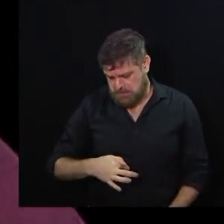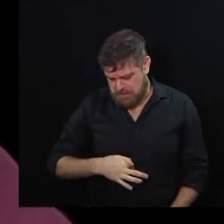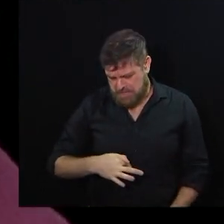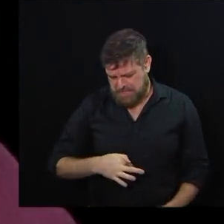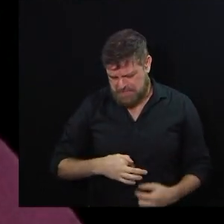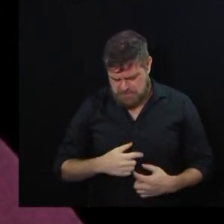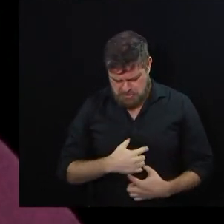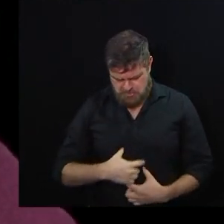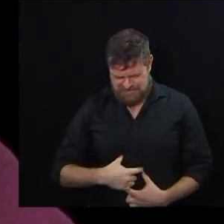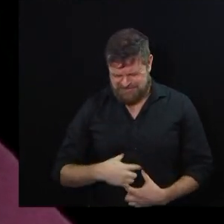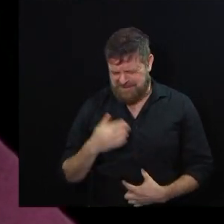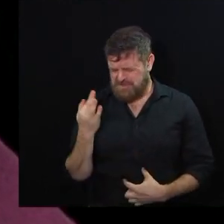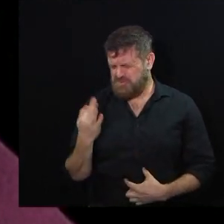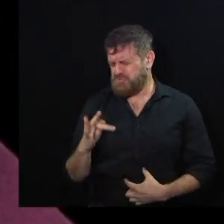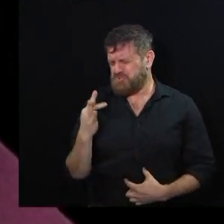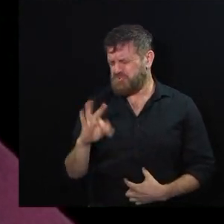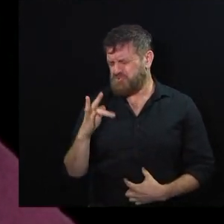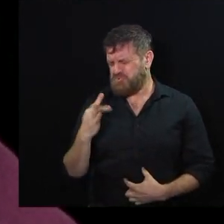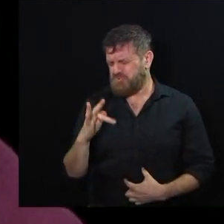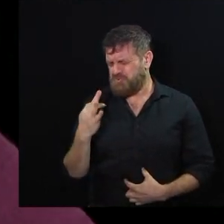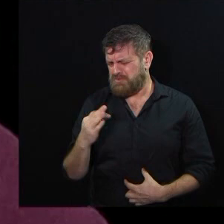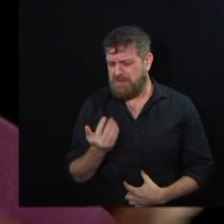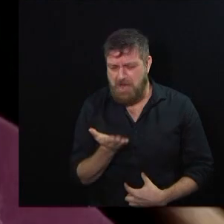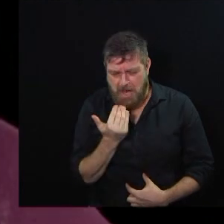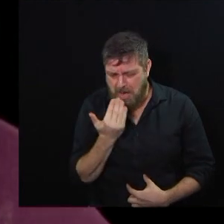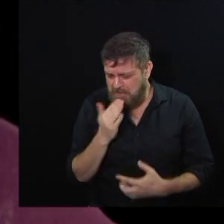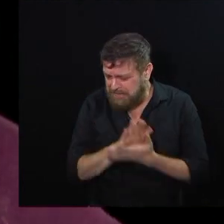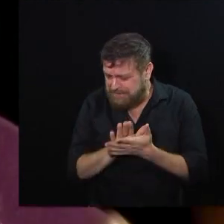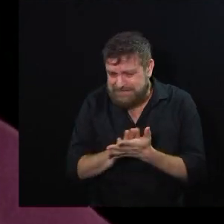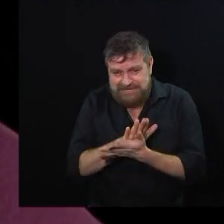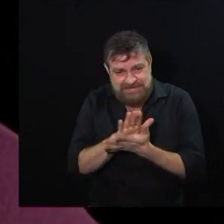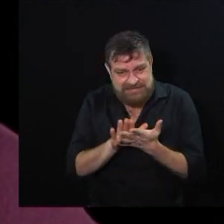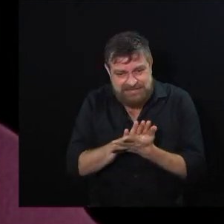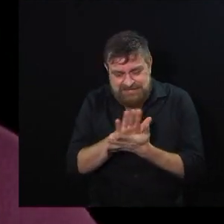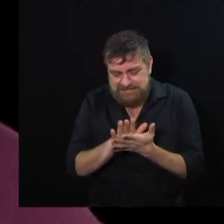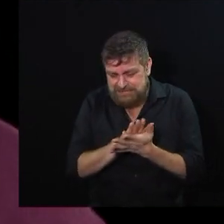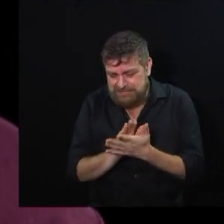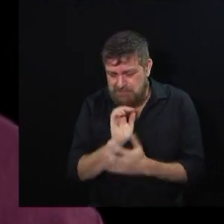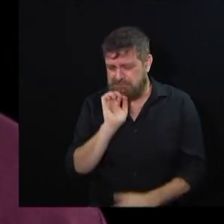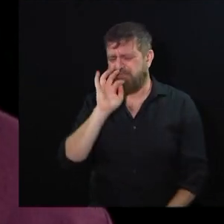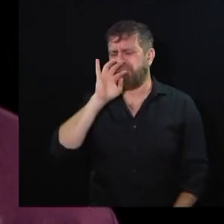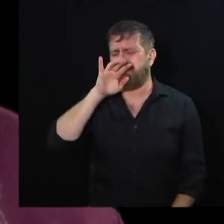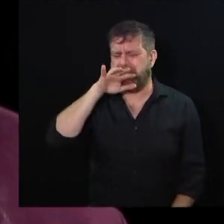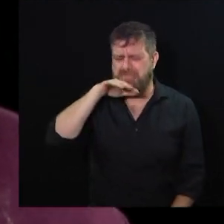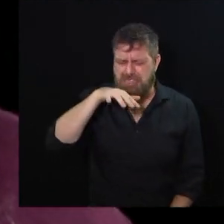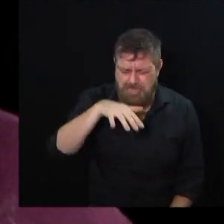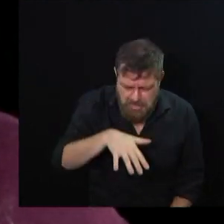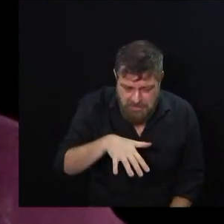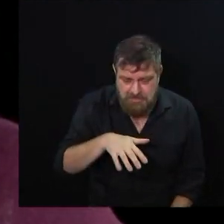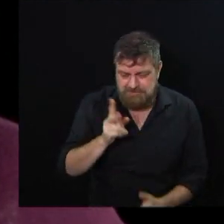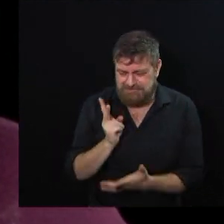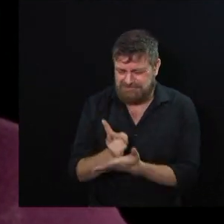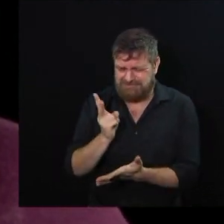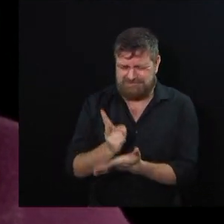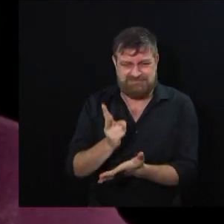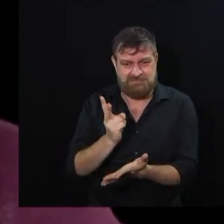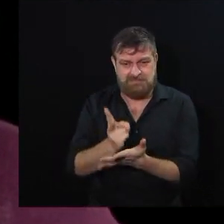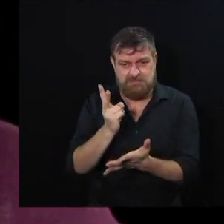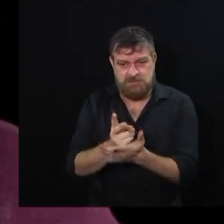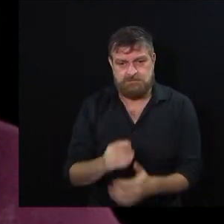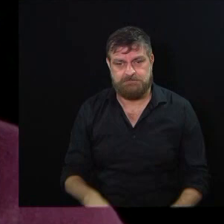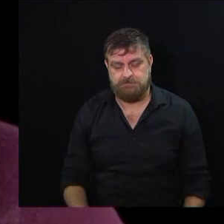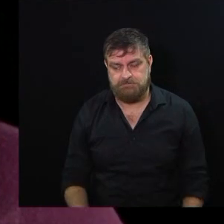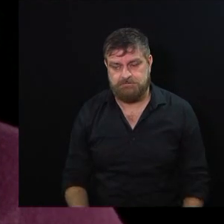faltava morrer, não comia nada, só vomitava aquele líquido verde. E foi aí que eu peguei